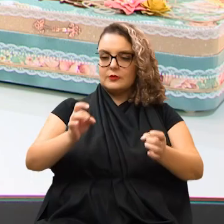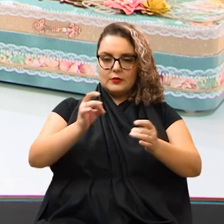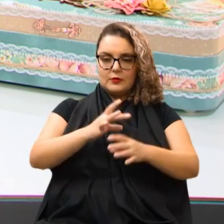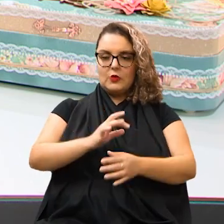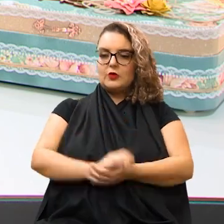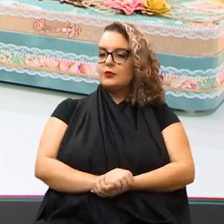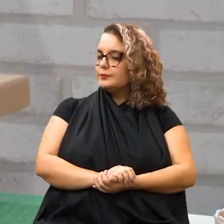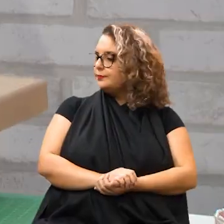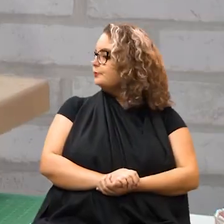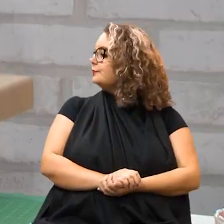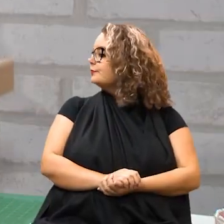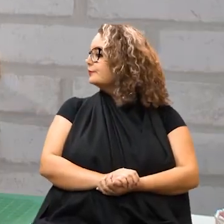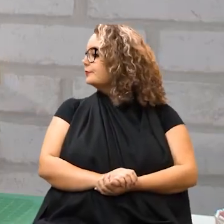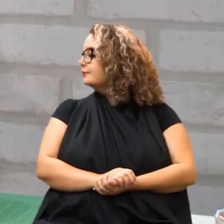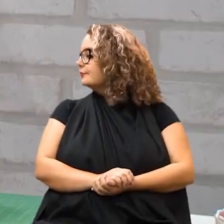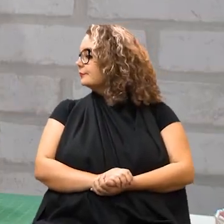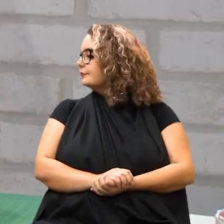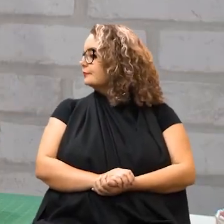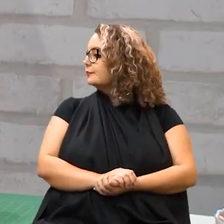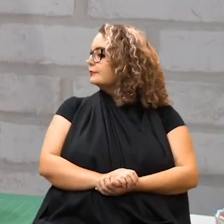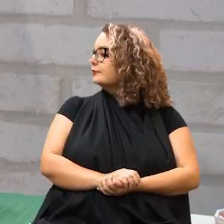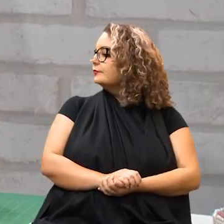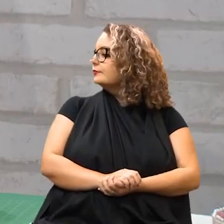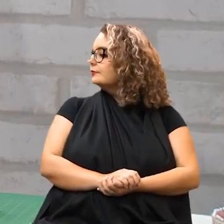Pronto. E agora você...